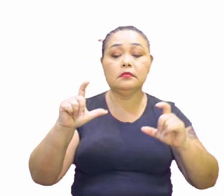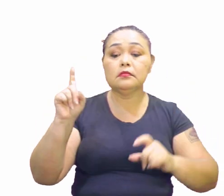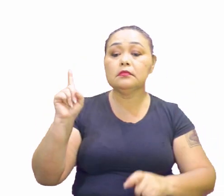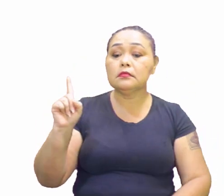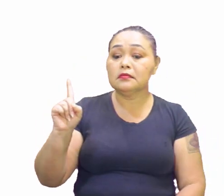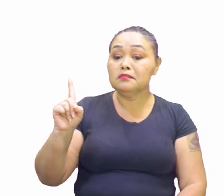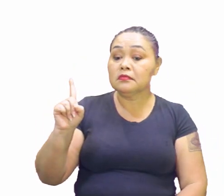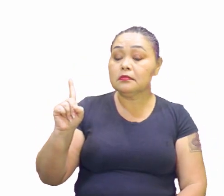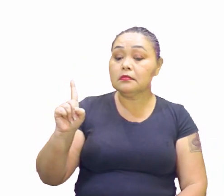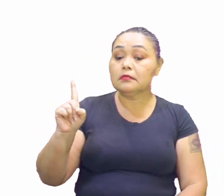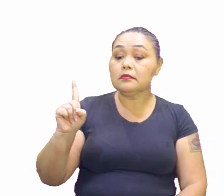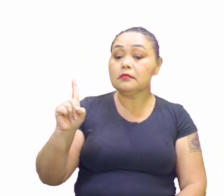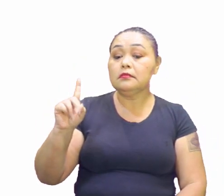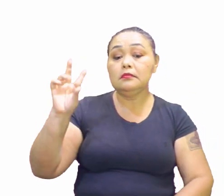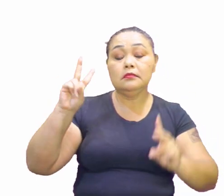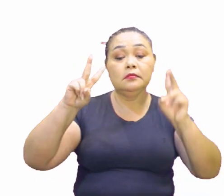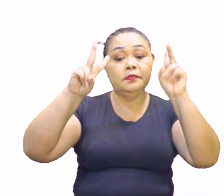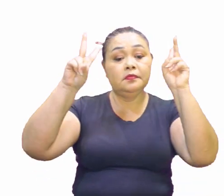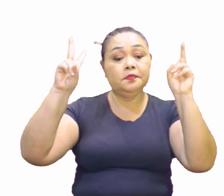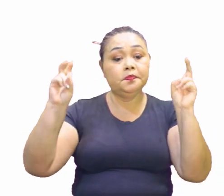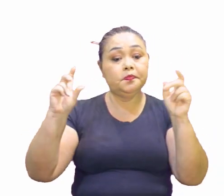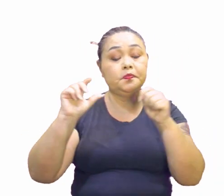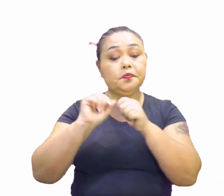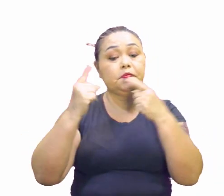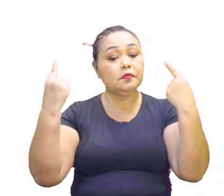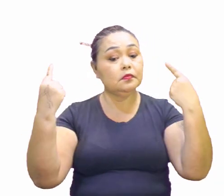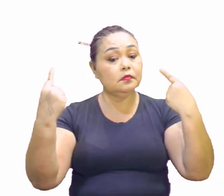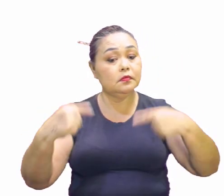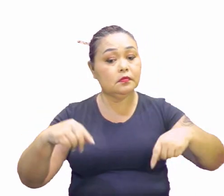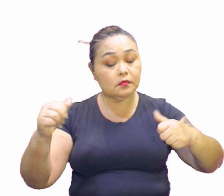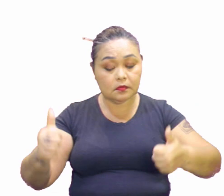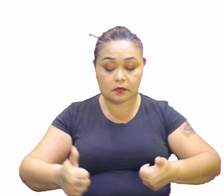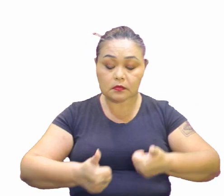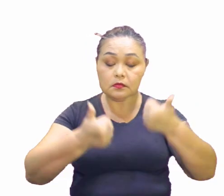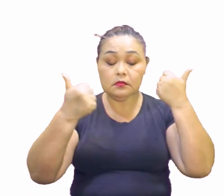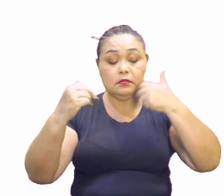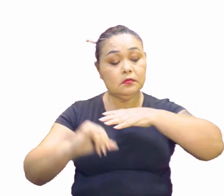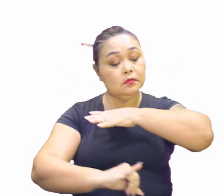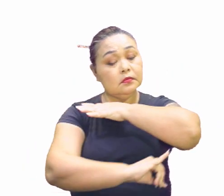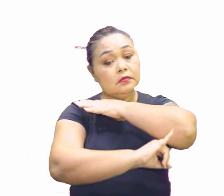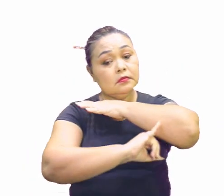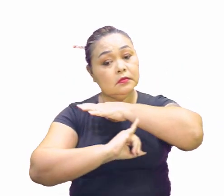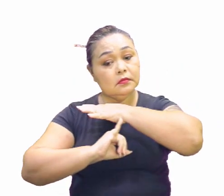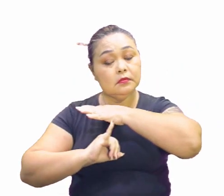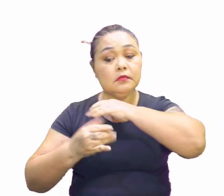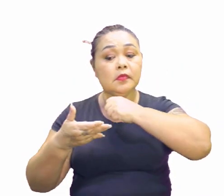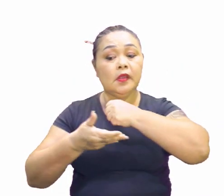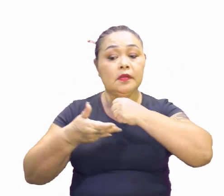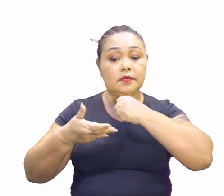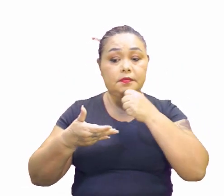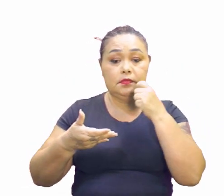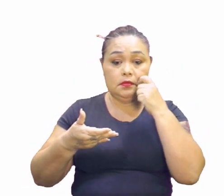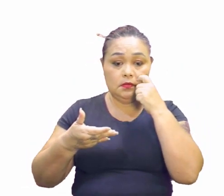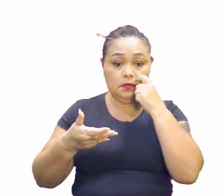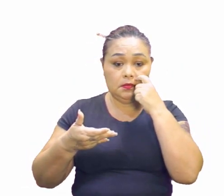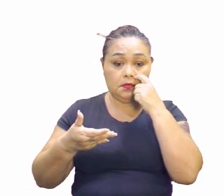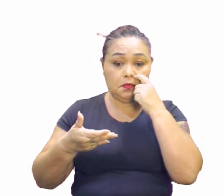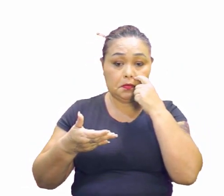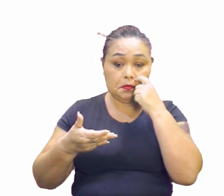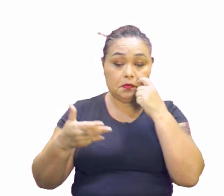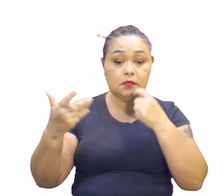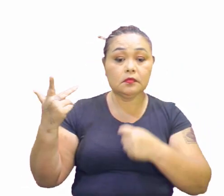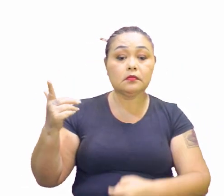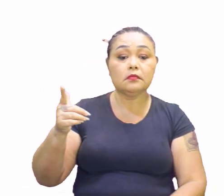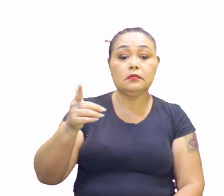daqui, né, o tema era o desafio para a melhoria do saneamento básico. Isso. Aqui